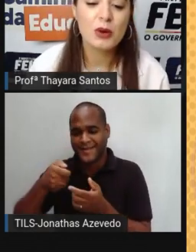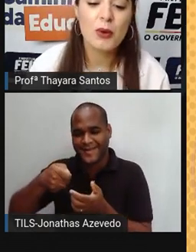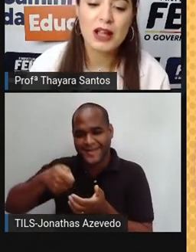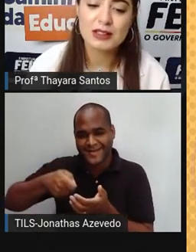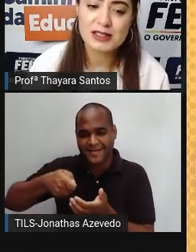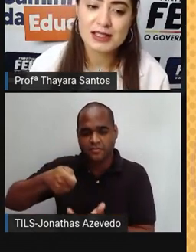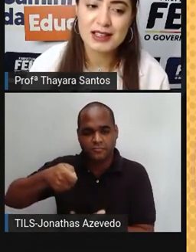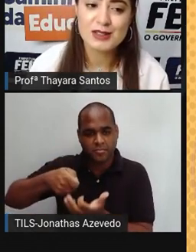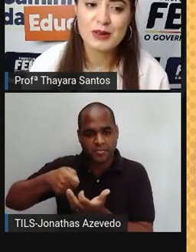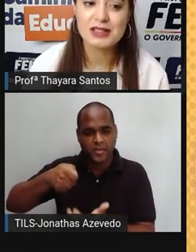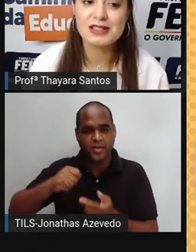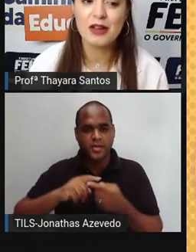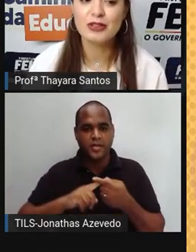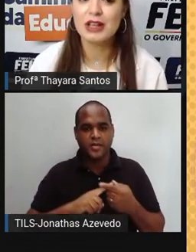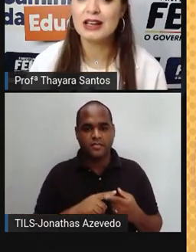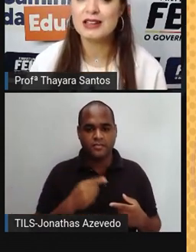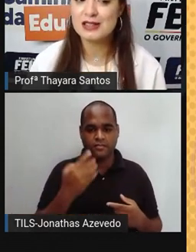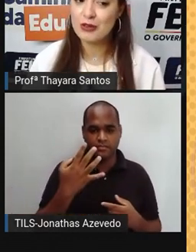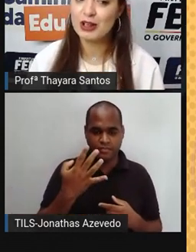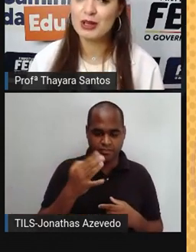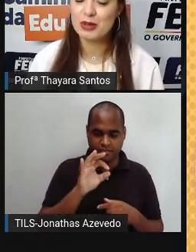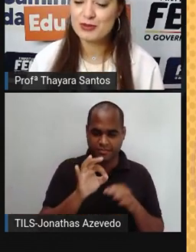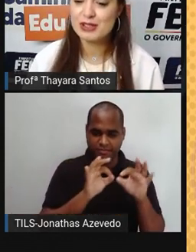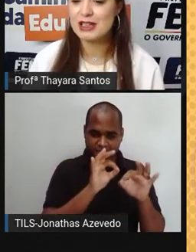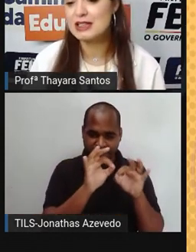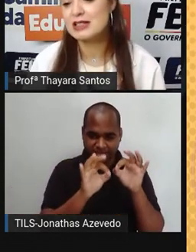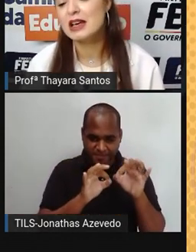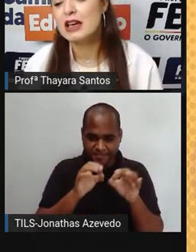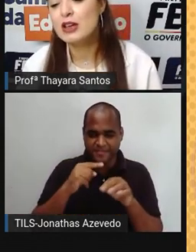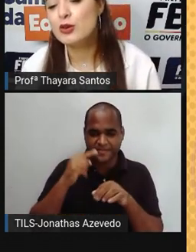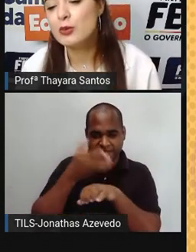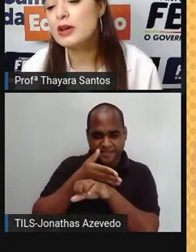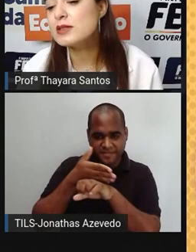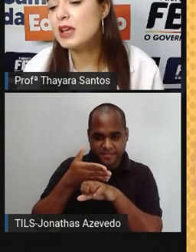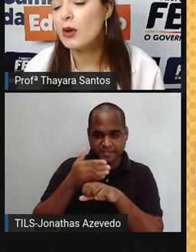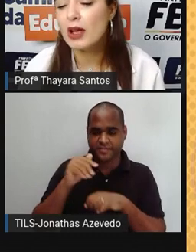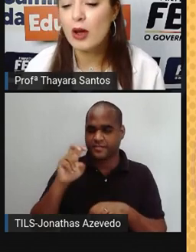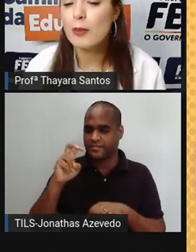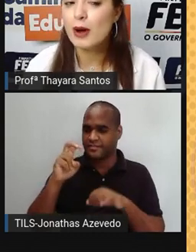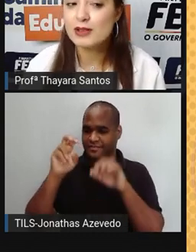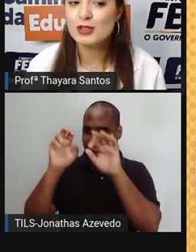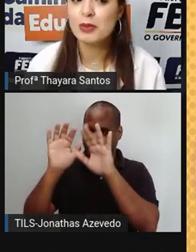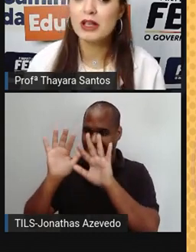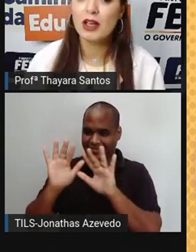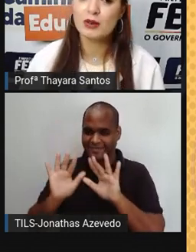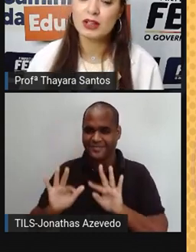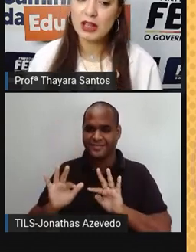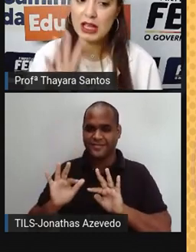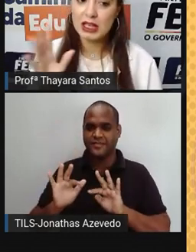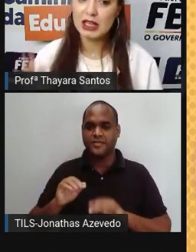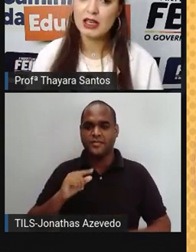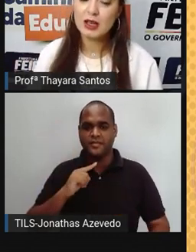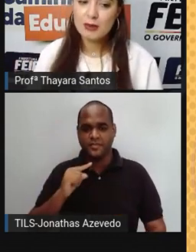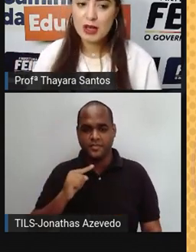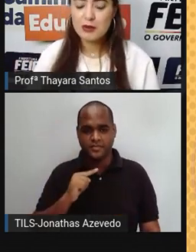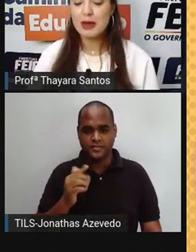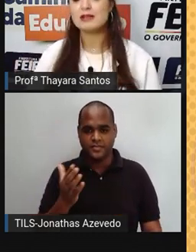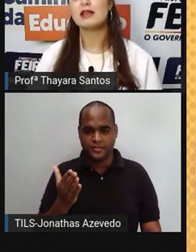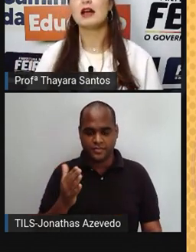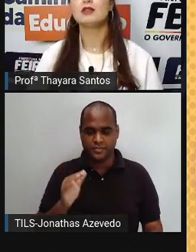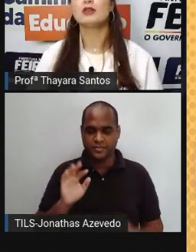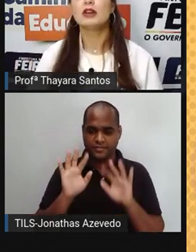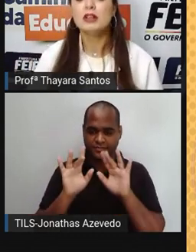número 4 essas aqui são as naftalinas que eu falei para vocês e o número 5 aqui é um box de banheiro que tá aí